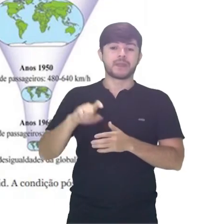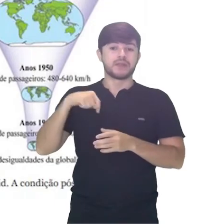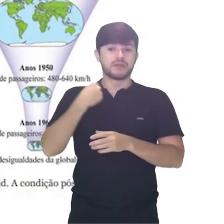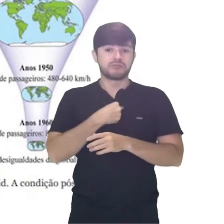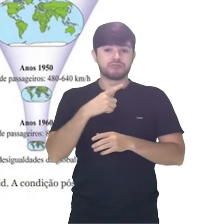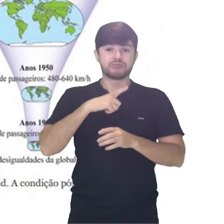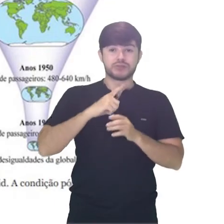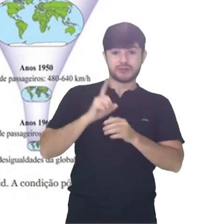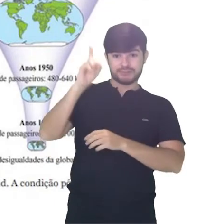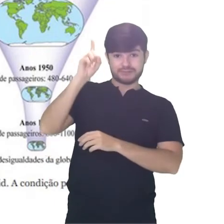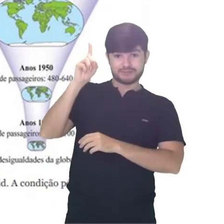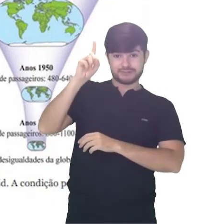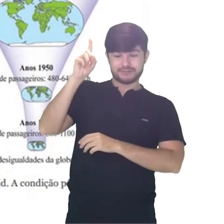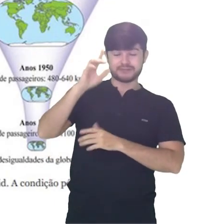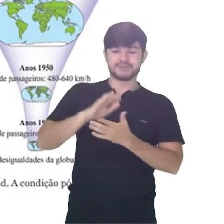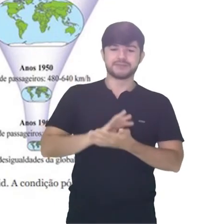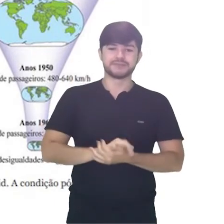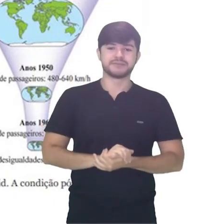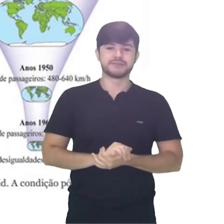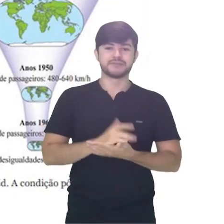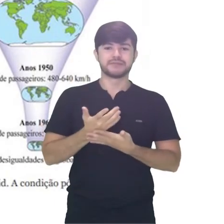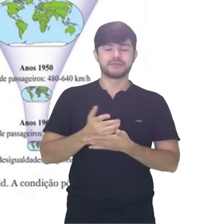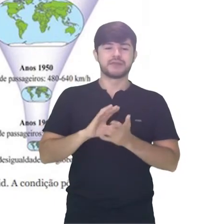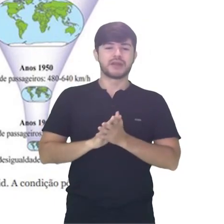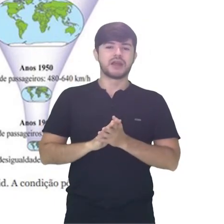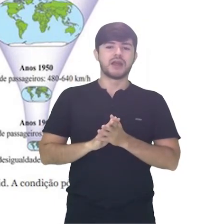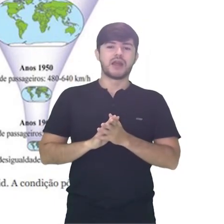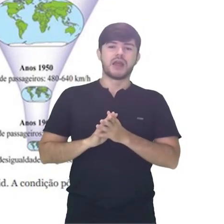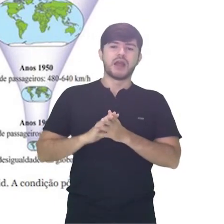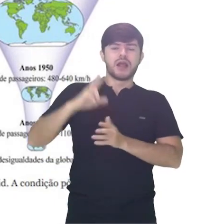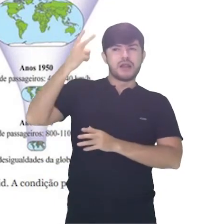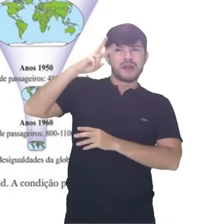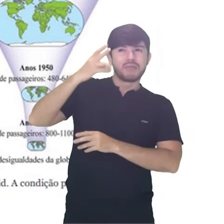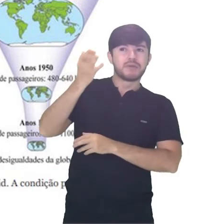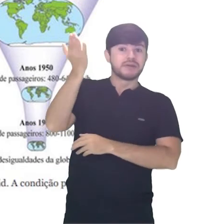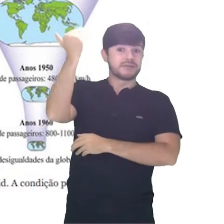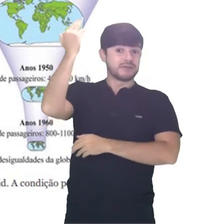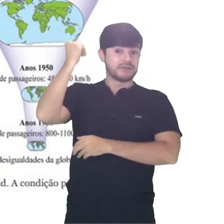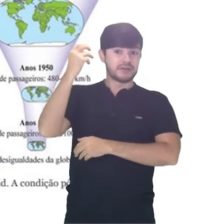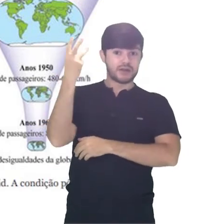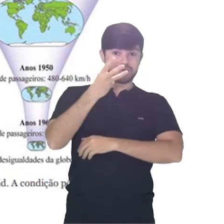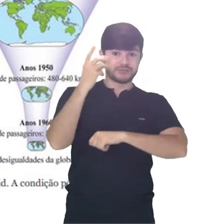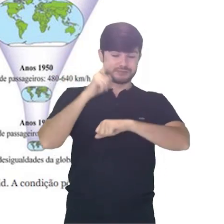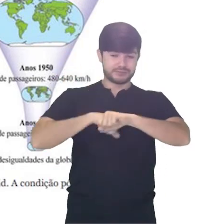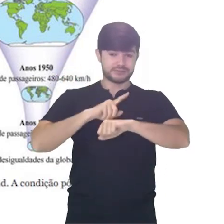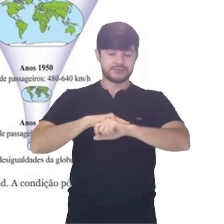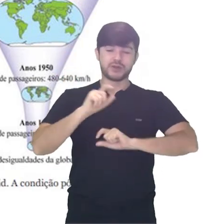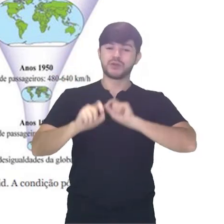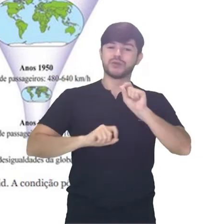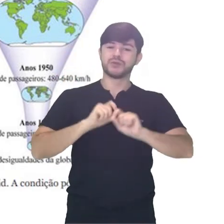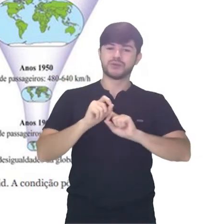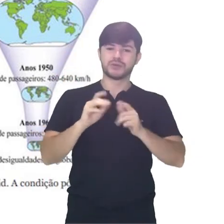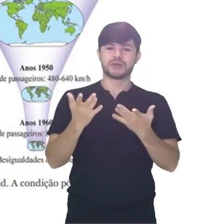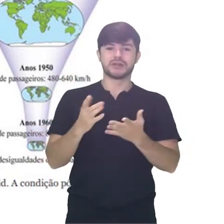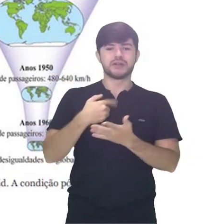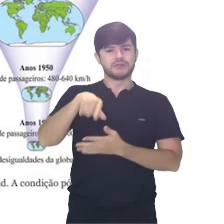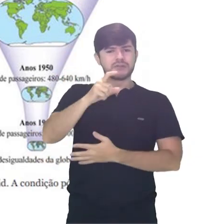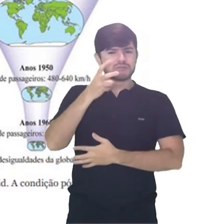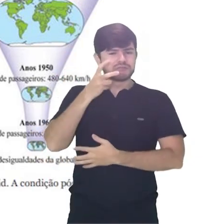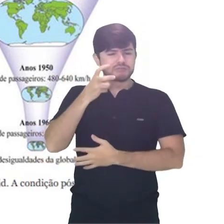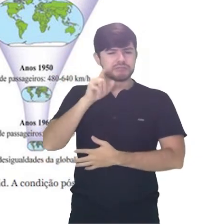passo, tá? Vamos lá. Ele retoma o nosso terceiro passo, essa imagem. Vocês estão